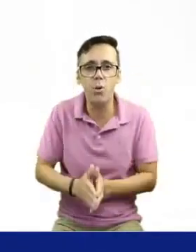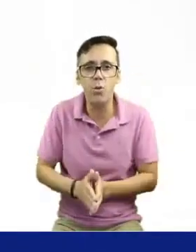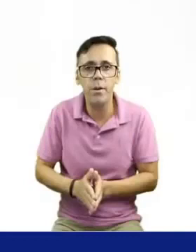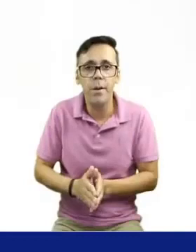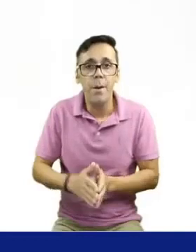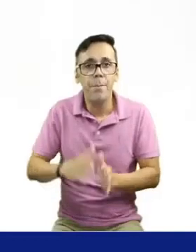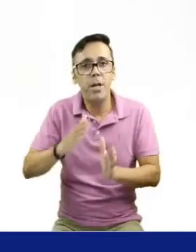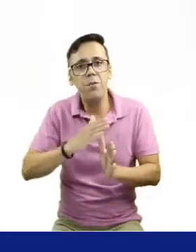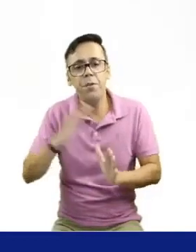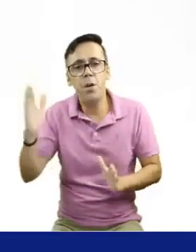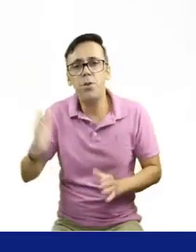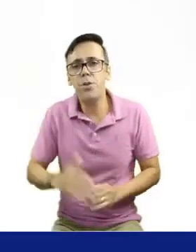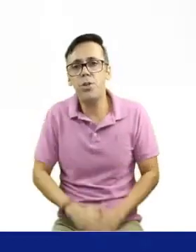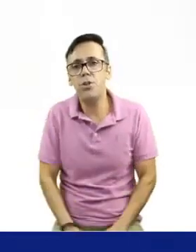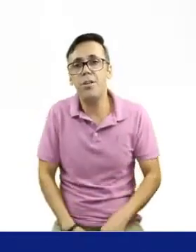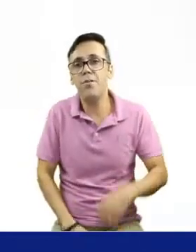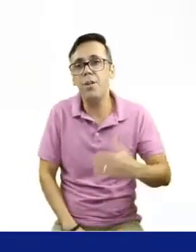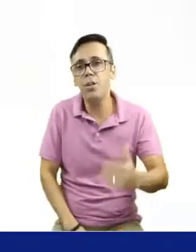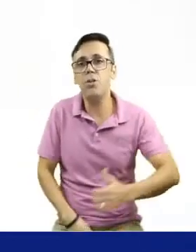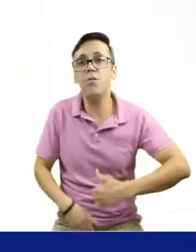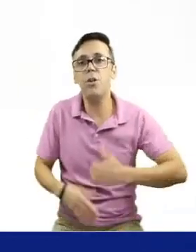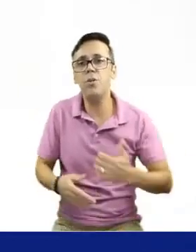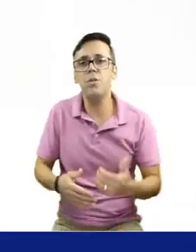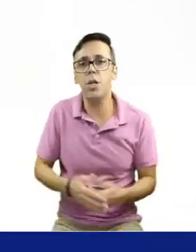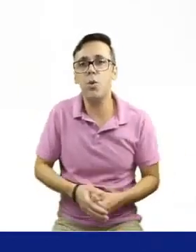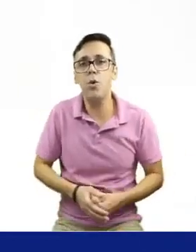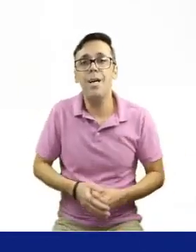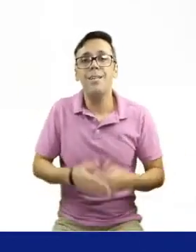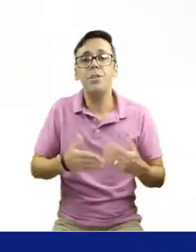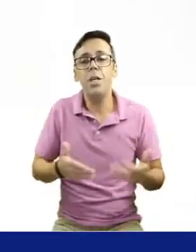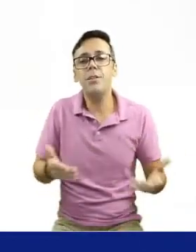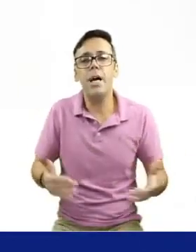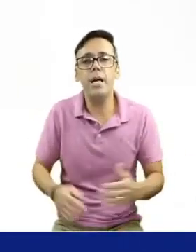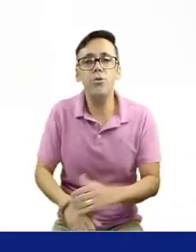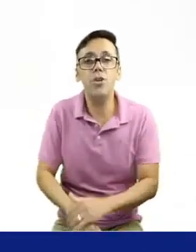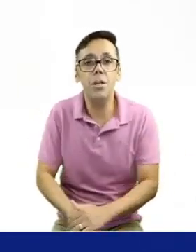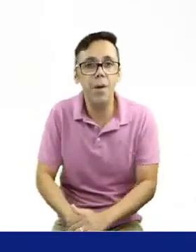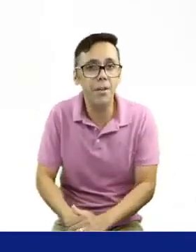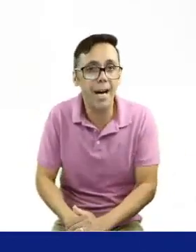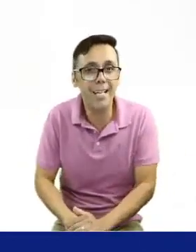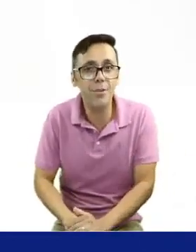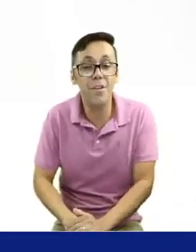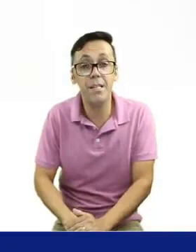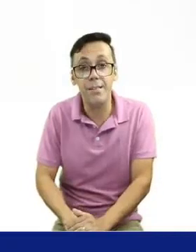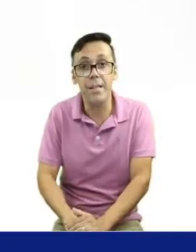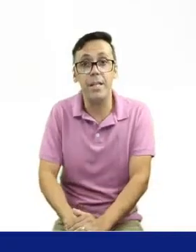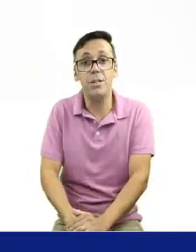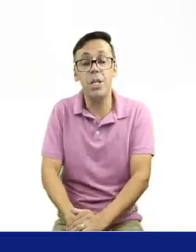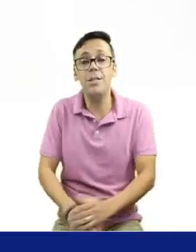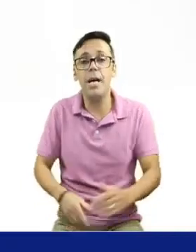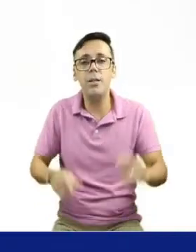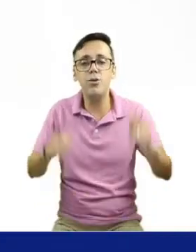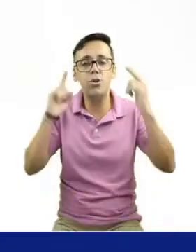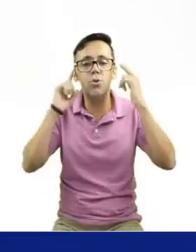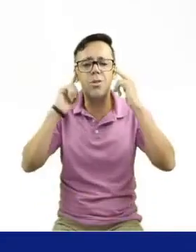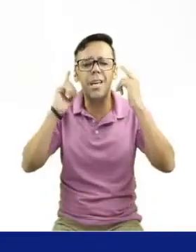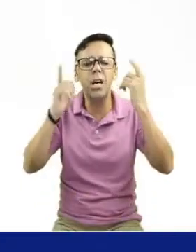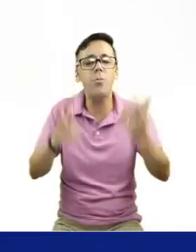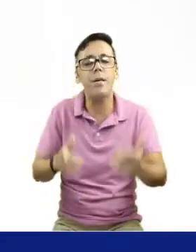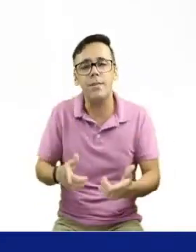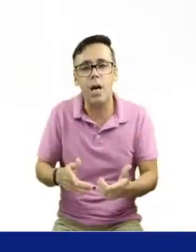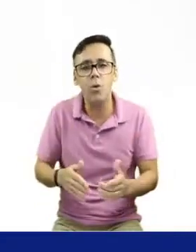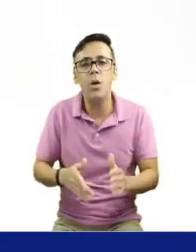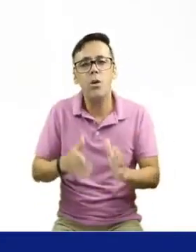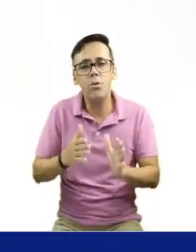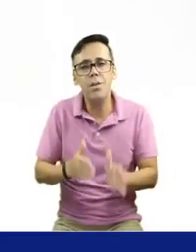empenho de foco o final disso a gente ter 20 25 30 anos de liberdade financeira 30 anos de